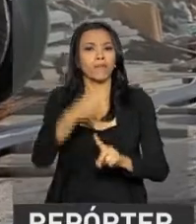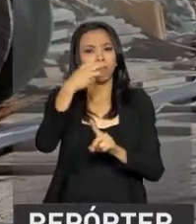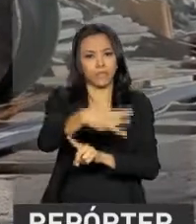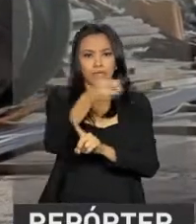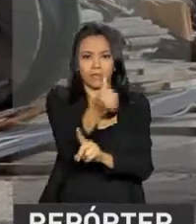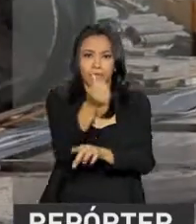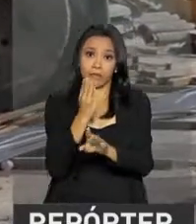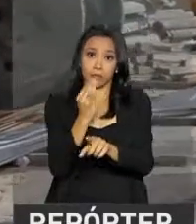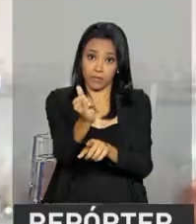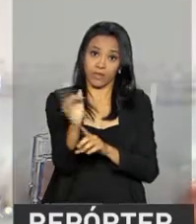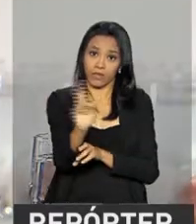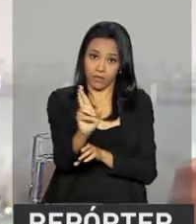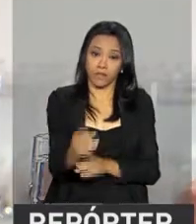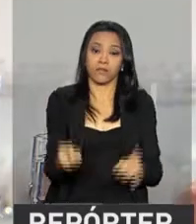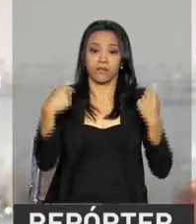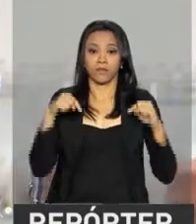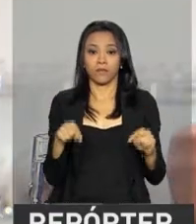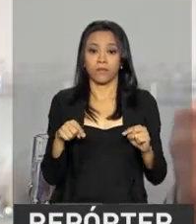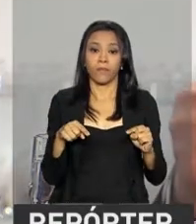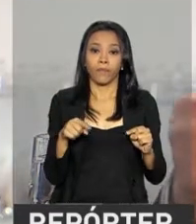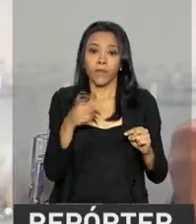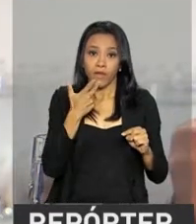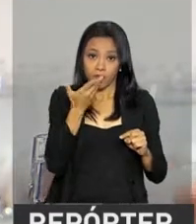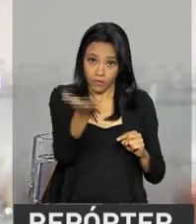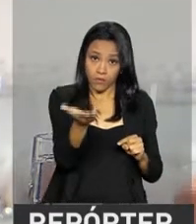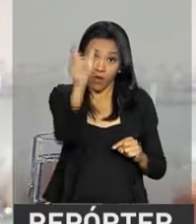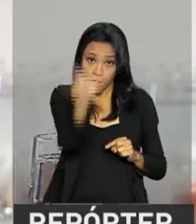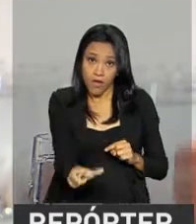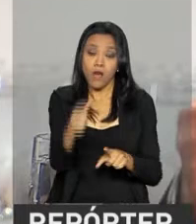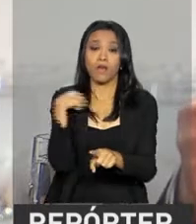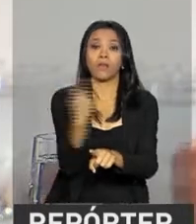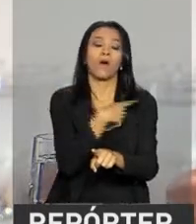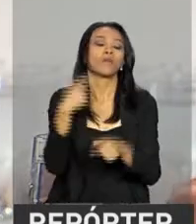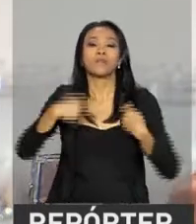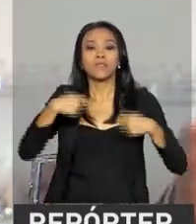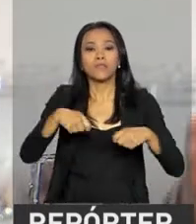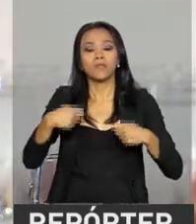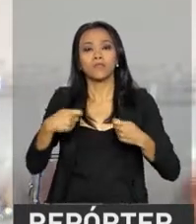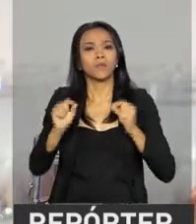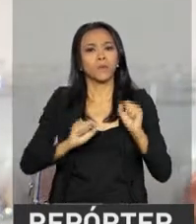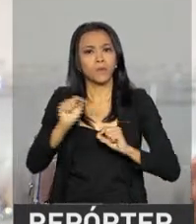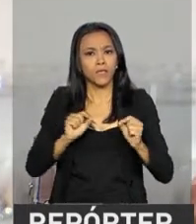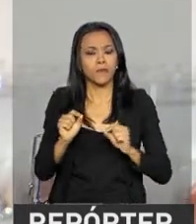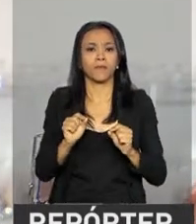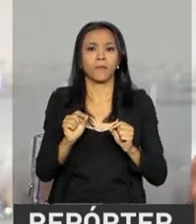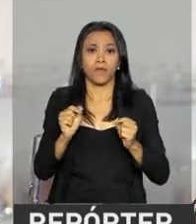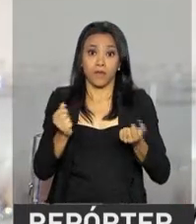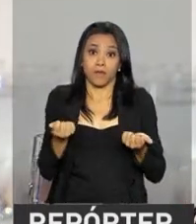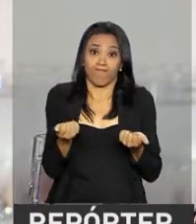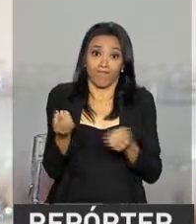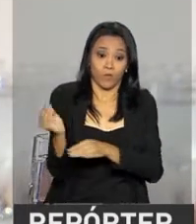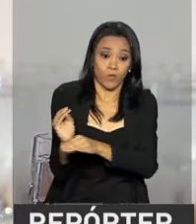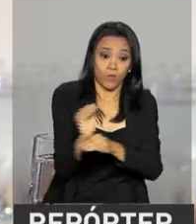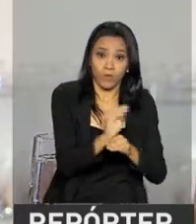bilhões de reais. Nós precisamos fazer uma entrega robusta do sistema ferroviário